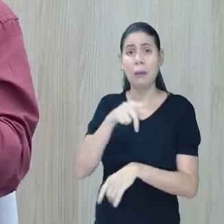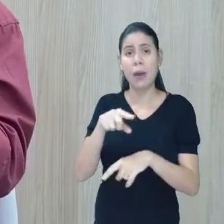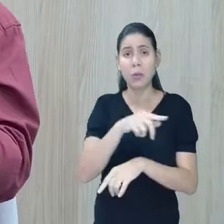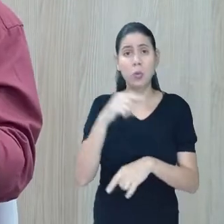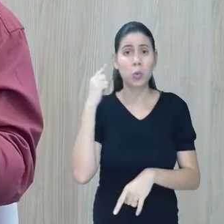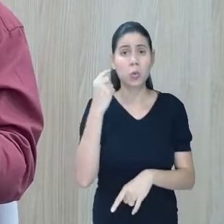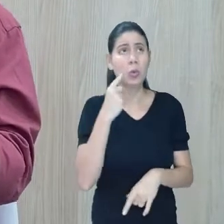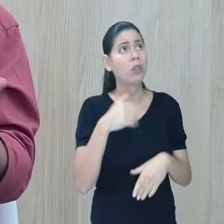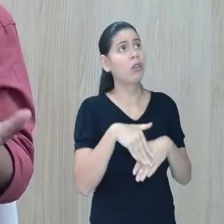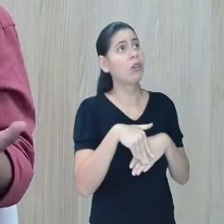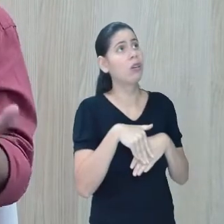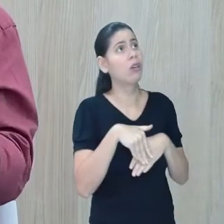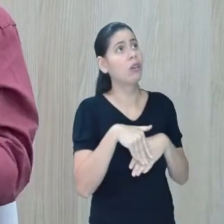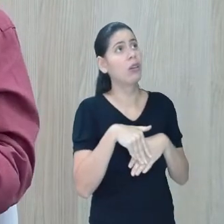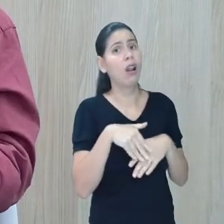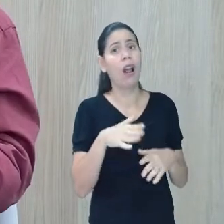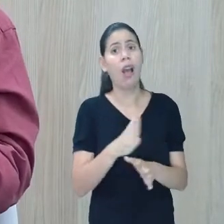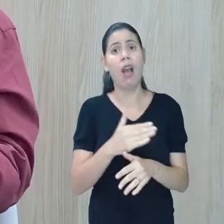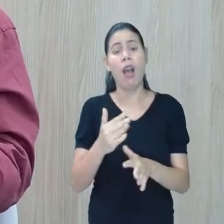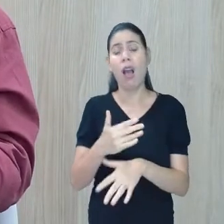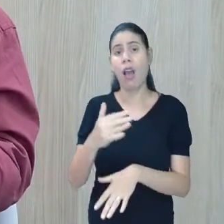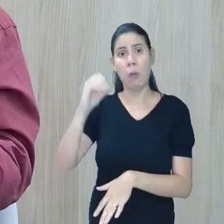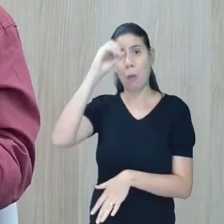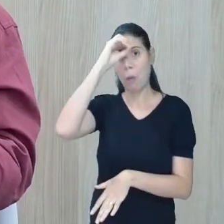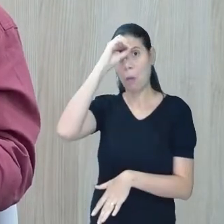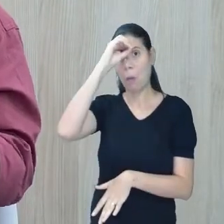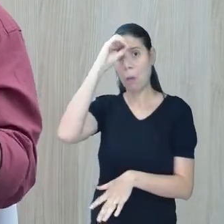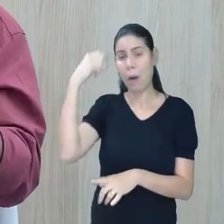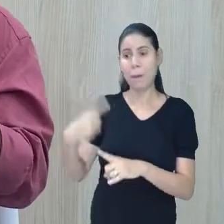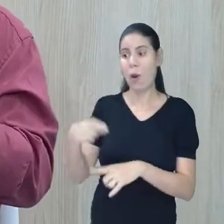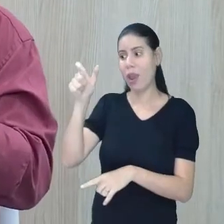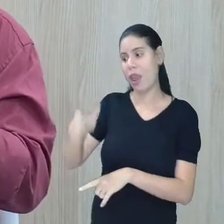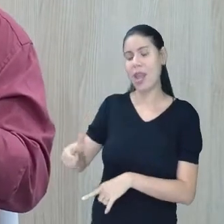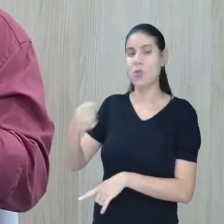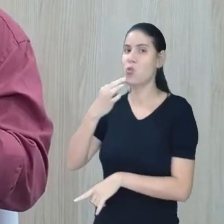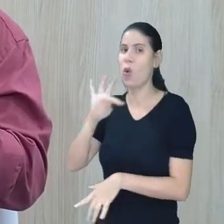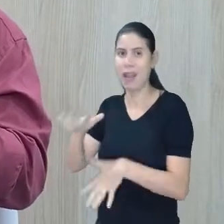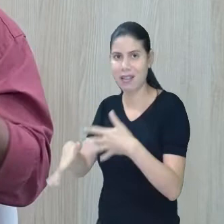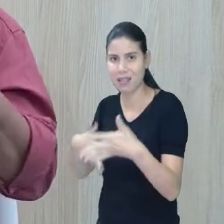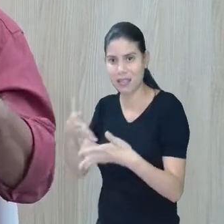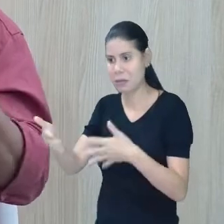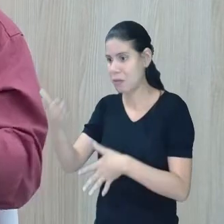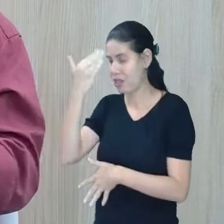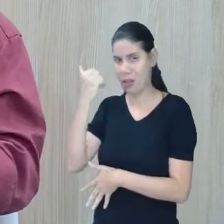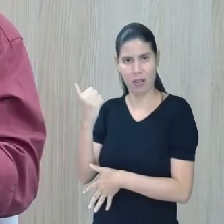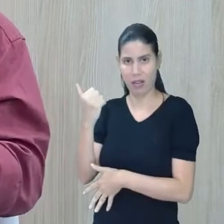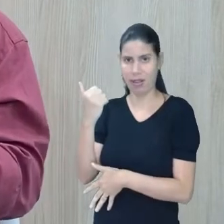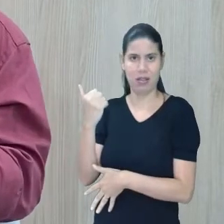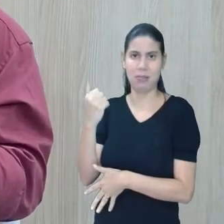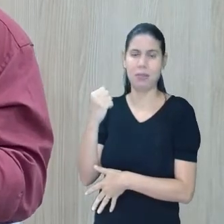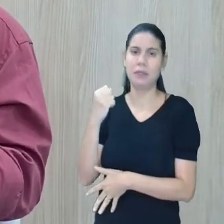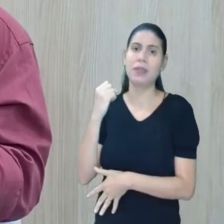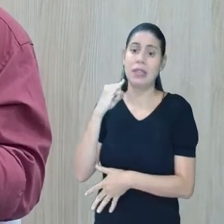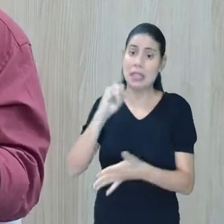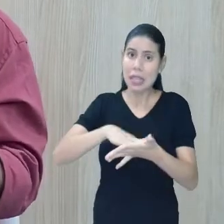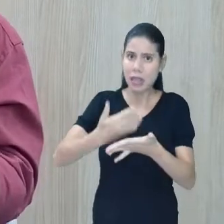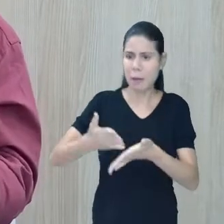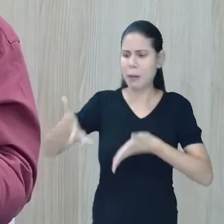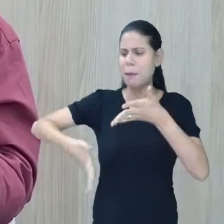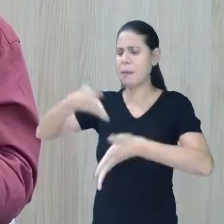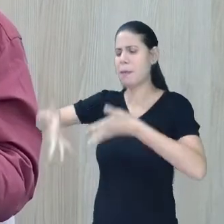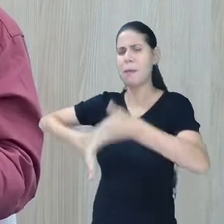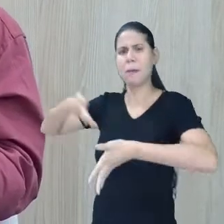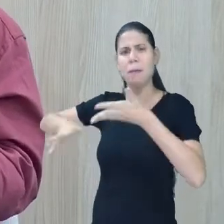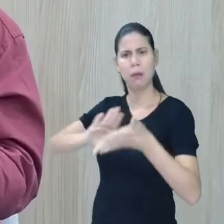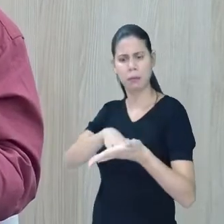se tiver intérprete também não adianta, porque ele não sabe Libras. Sim. Então a gente está com um projeto novo agora, já temos Juan, o primeiro aluno, que tem 2 anos, é a criança